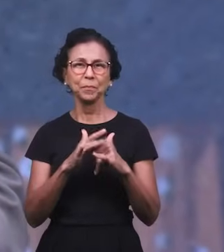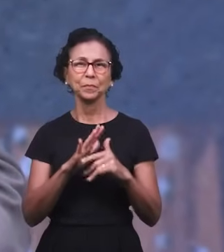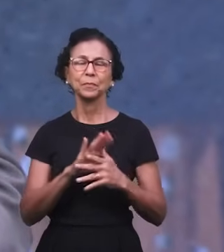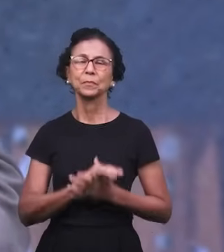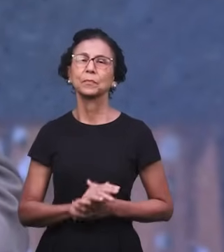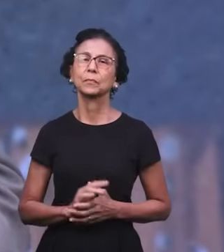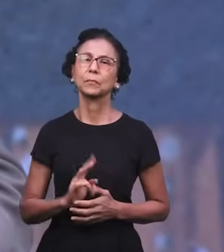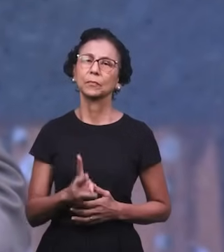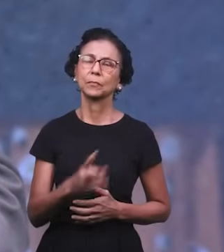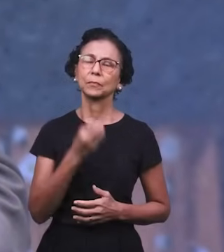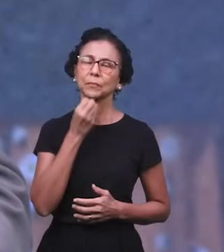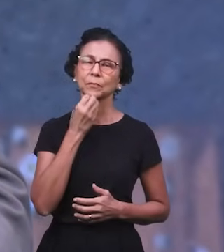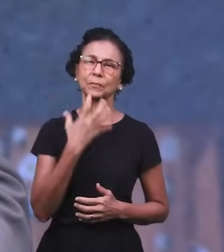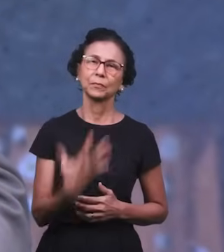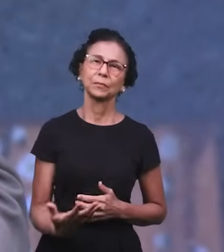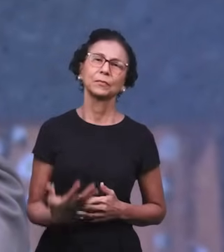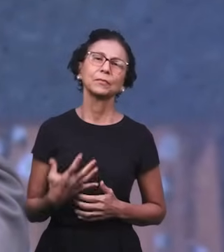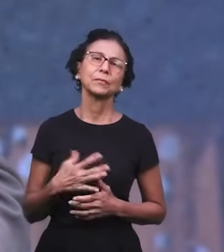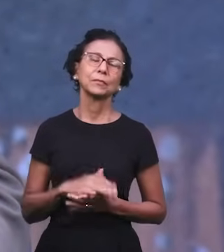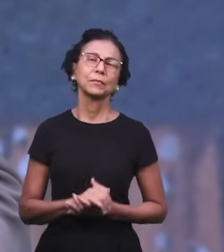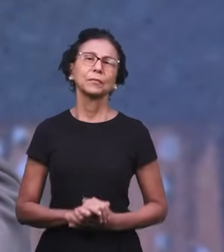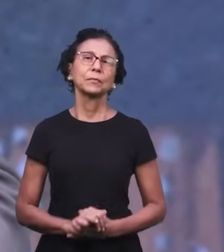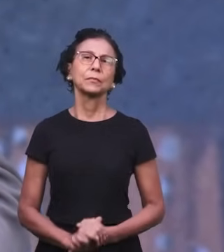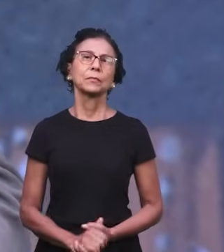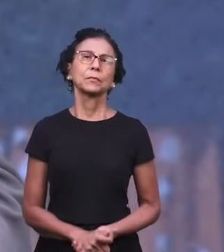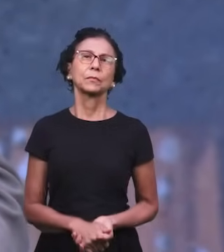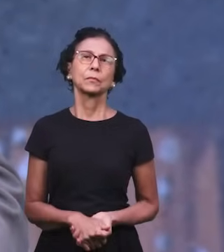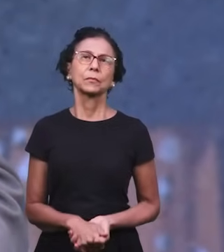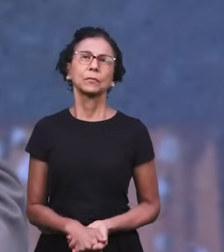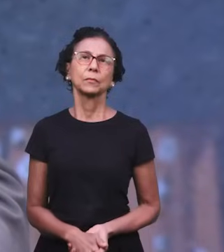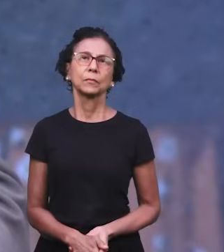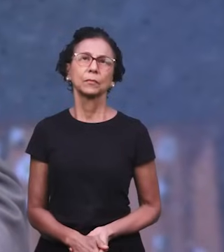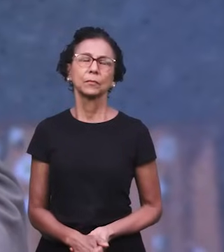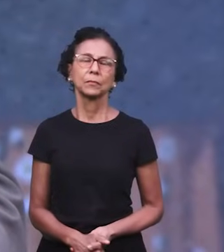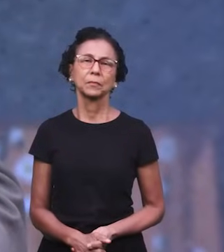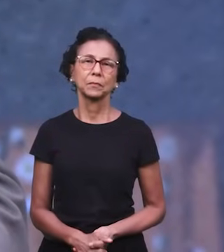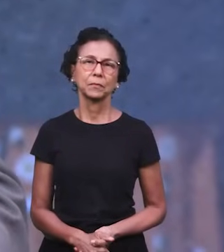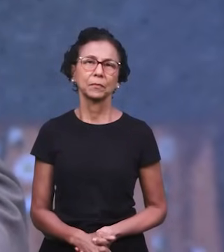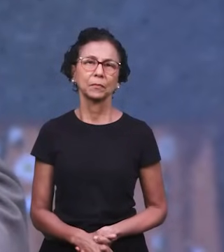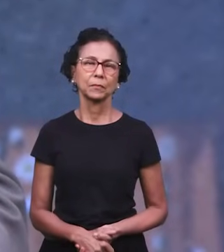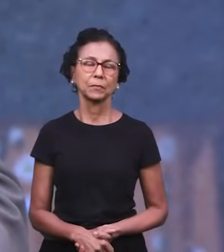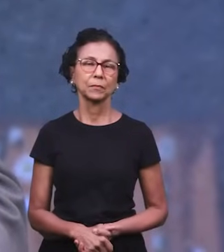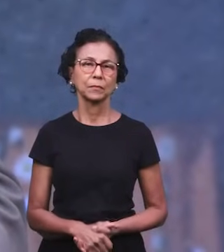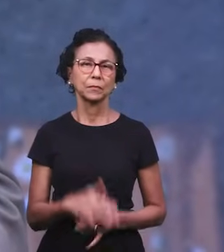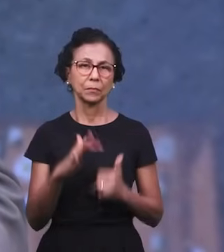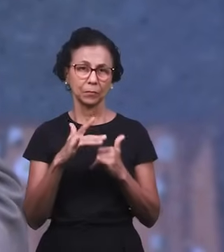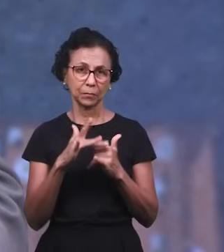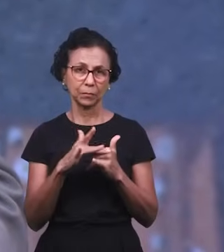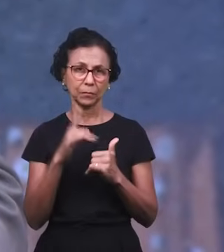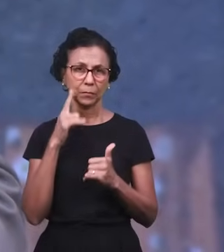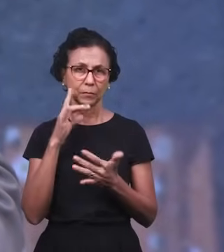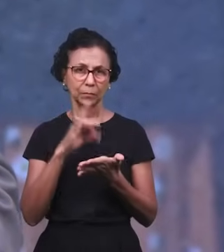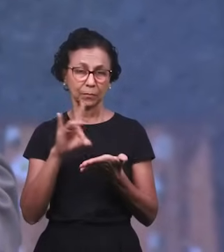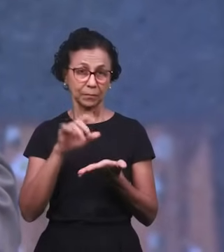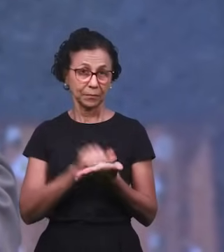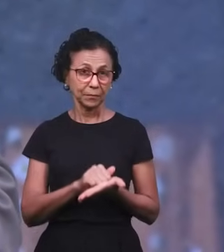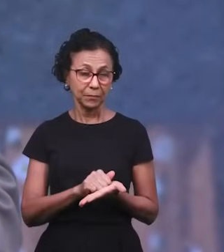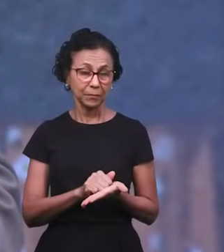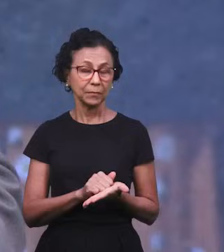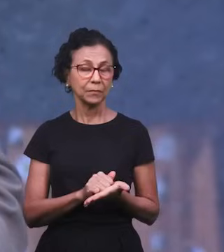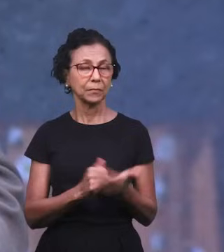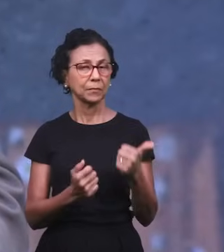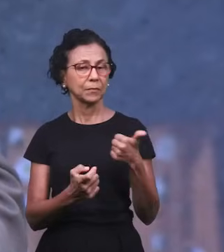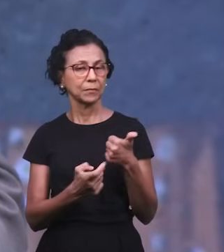YouTube, que são sempre muito bons para você, tá certo? Então, uma vez no YouTube, não se esqueça de conferir se você está inscrito, se não tiver, se